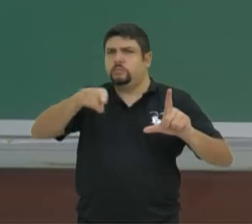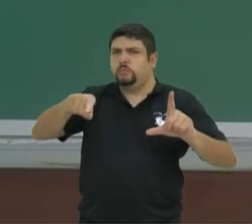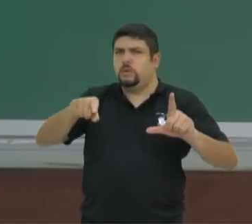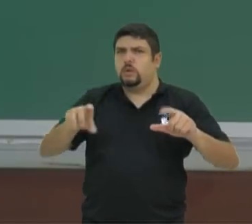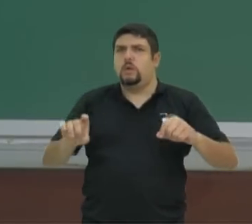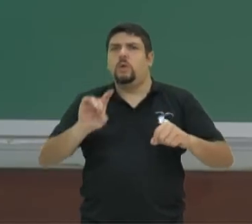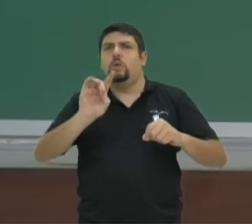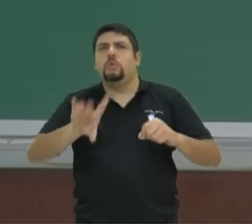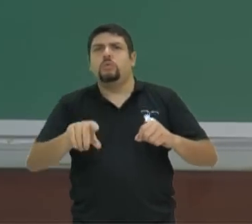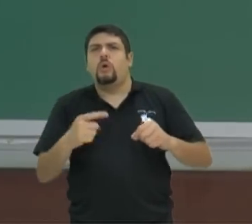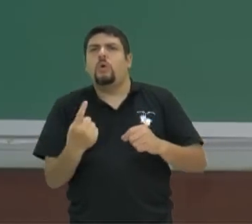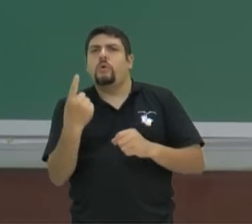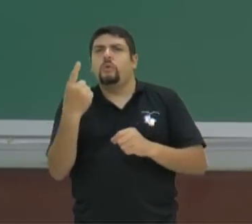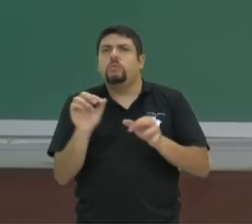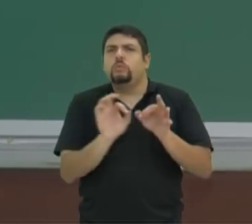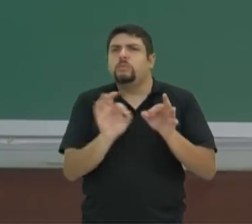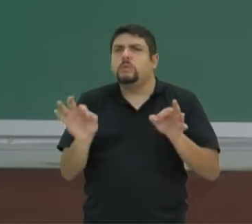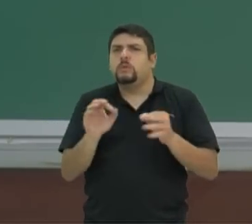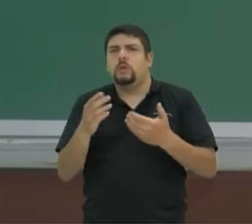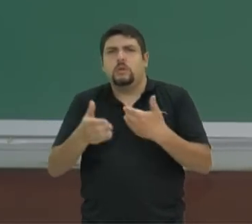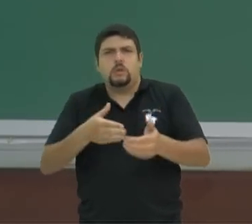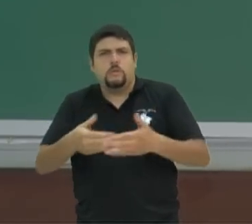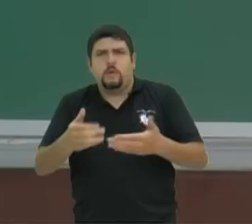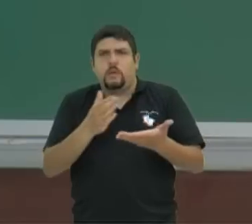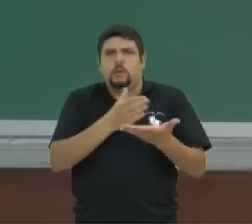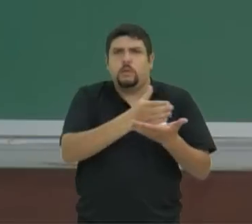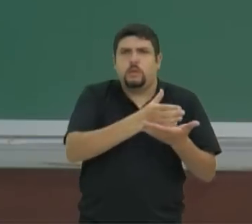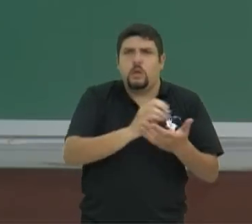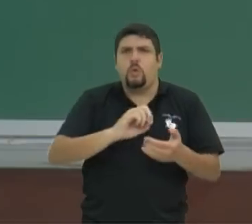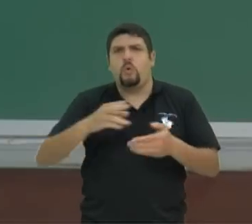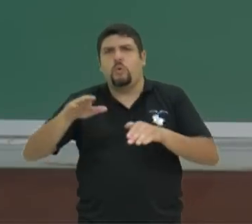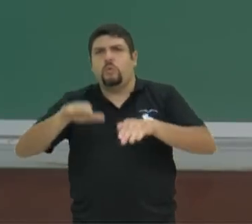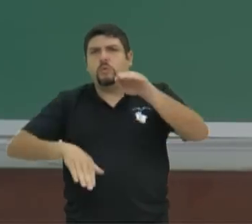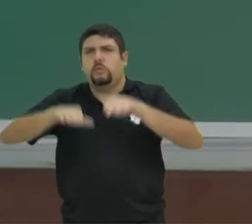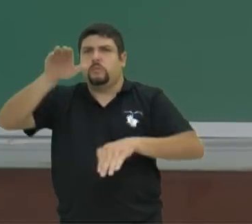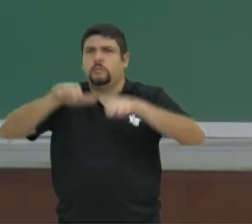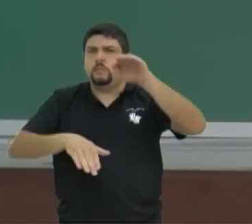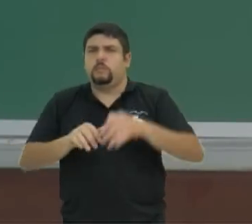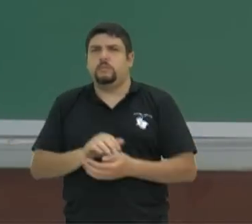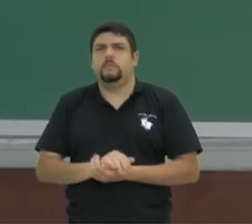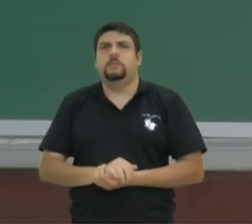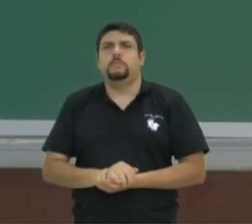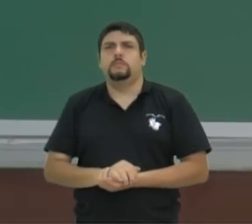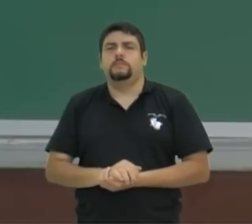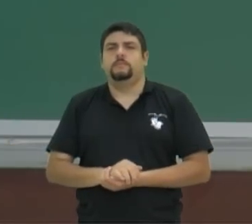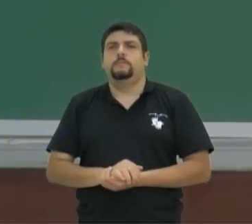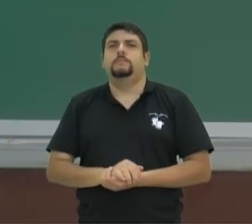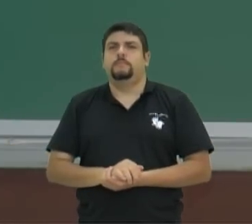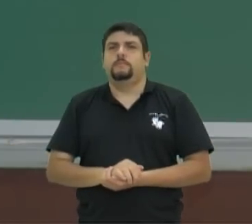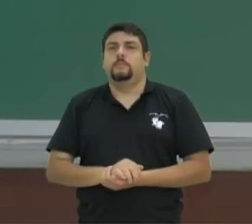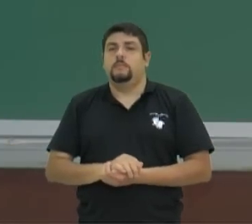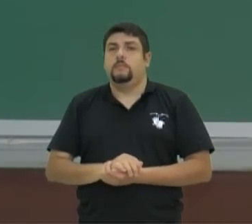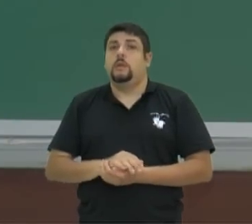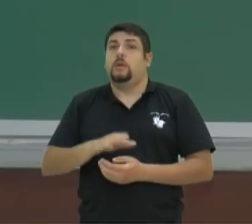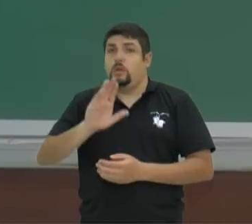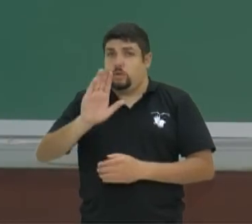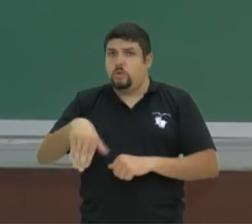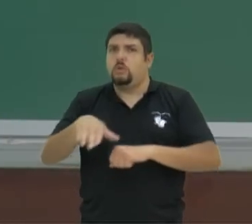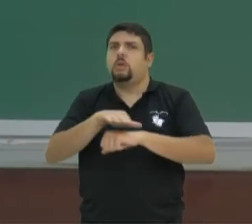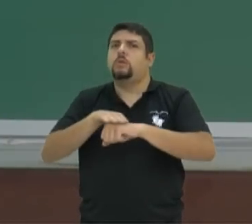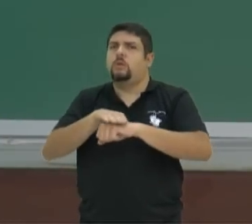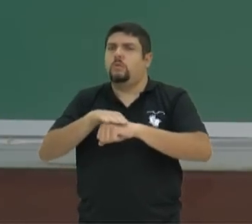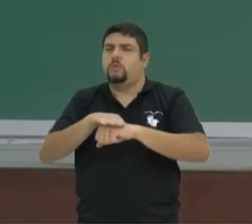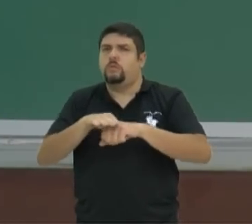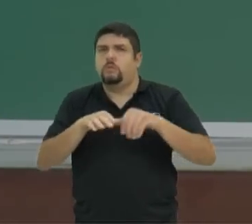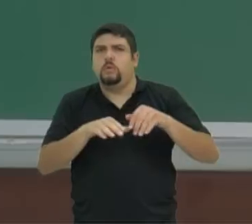medida, seja ela de tendência central ou de dispersão. Nós já conversamos que uma medida sozinha, de